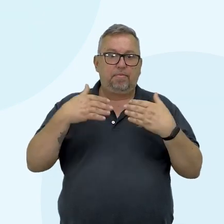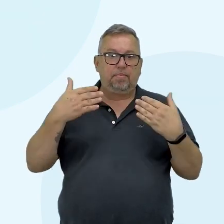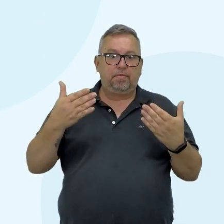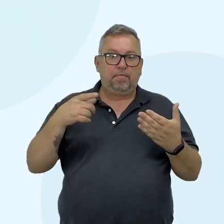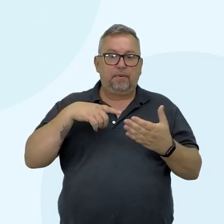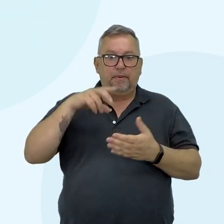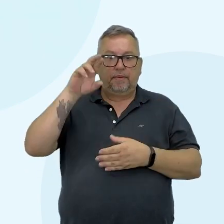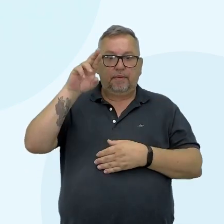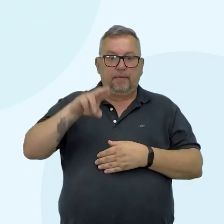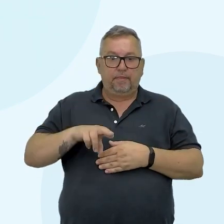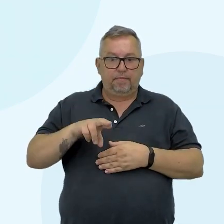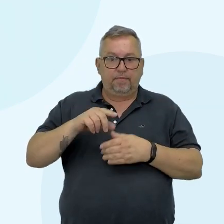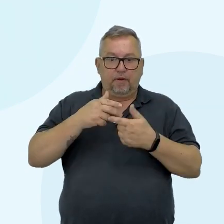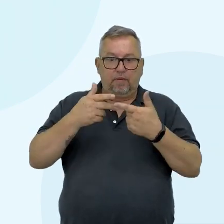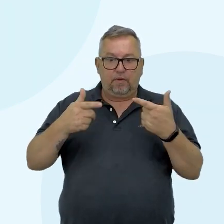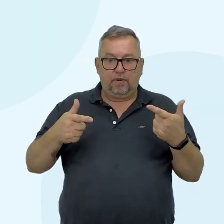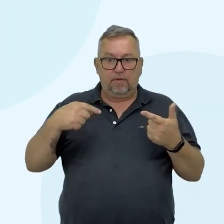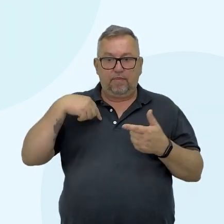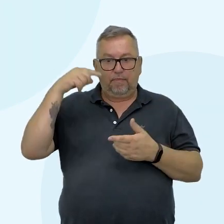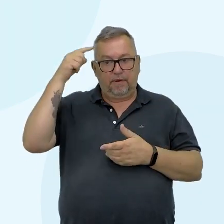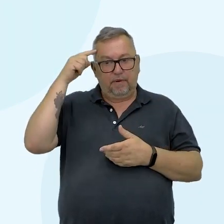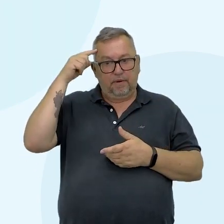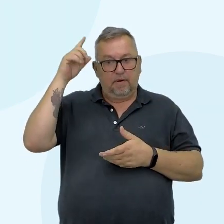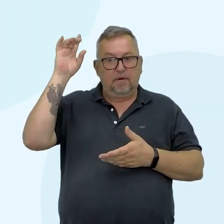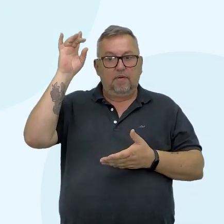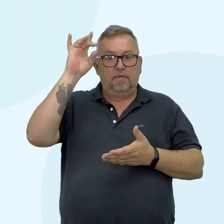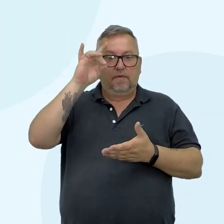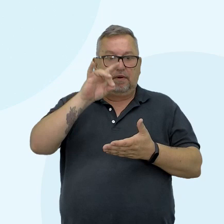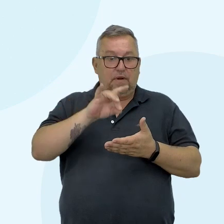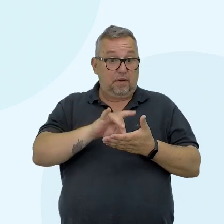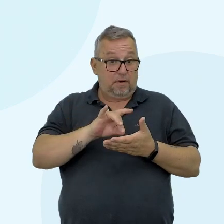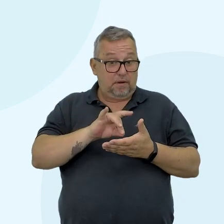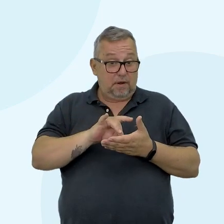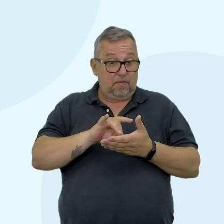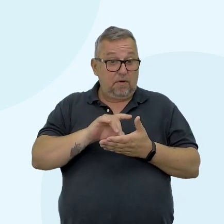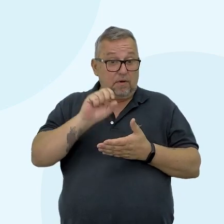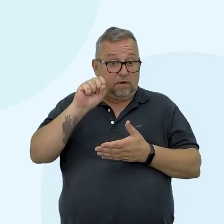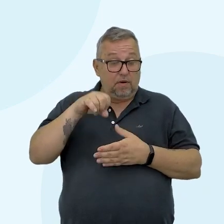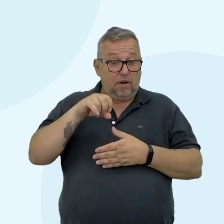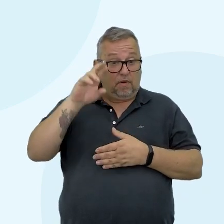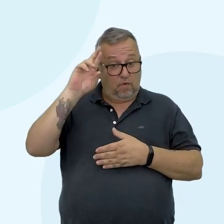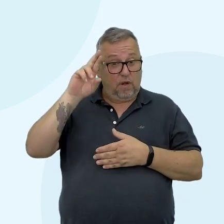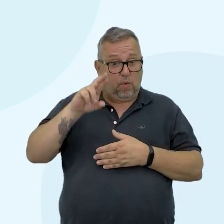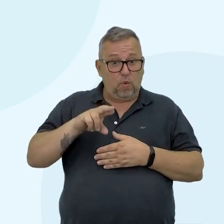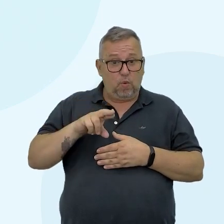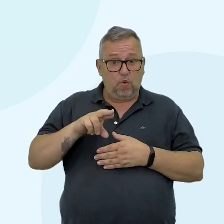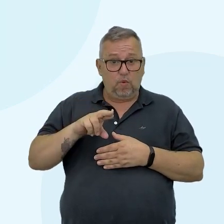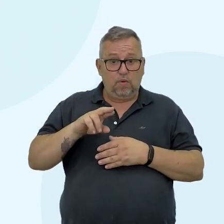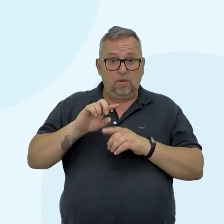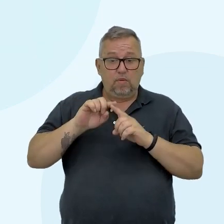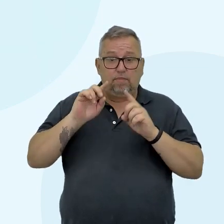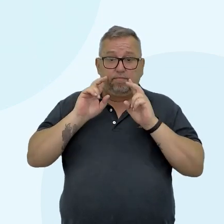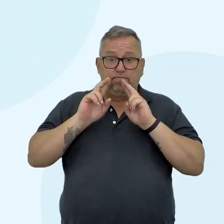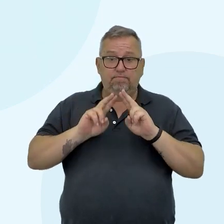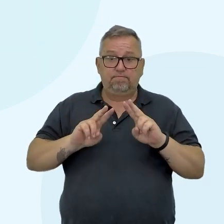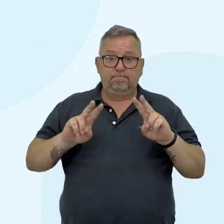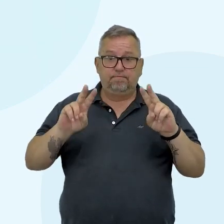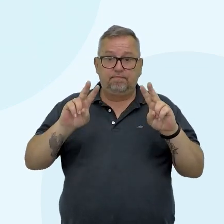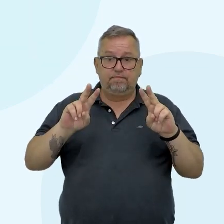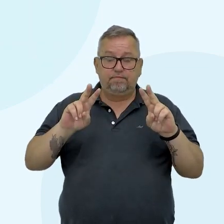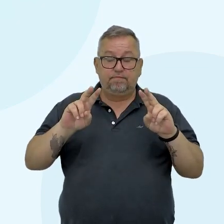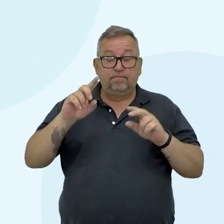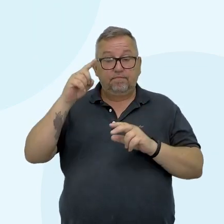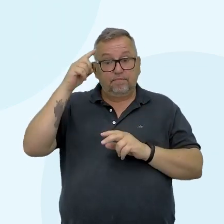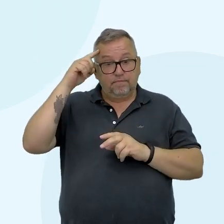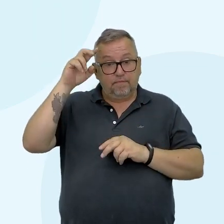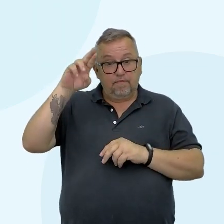Quando pensamos na razão inerente às coisas, pensamos que a realidade em si é racional. Com essa perspectiva,